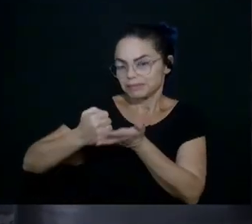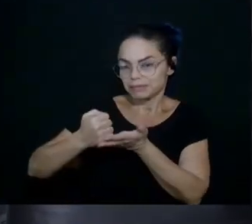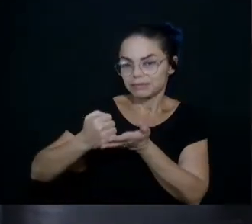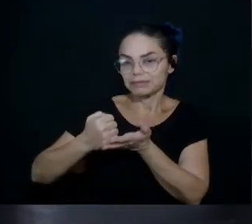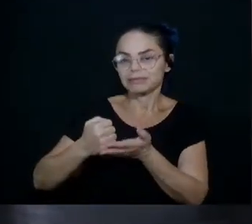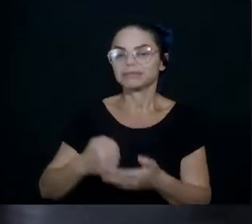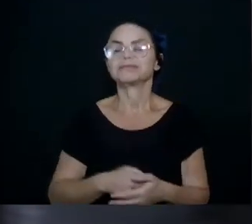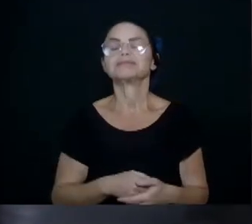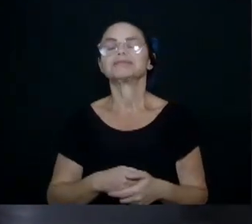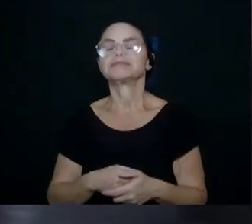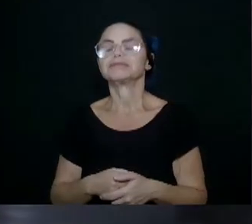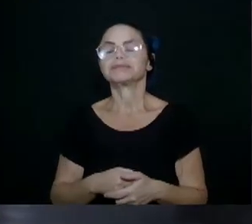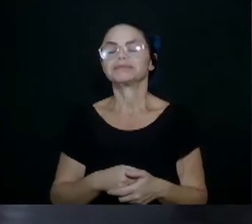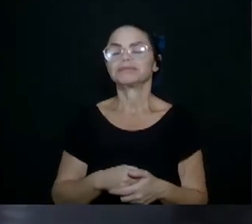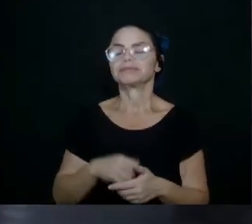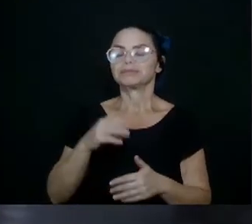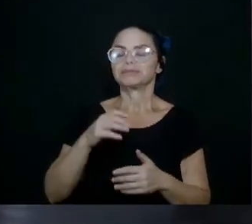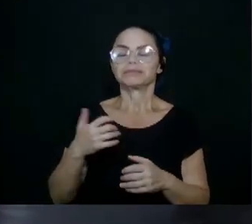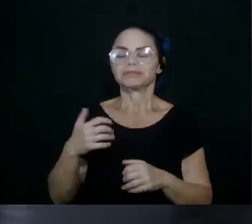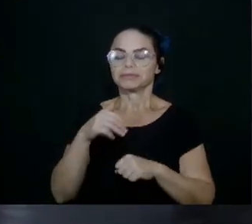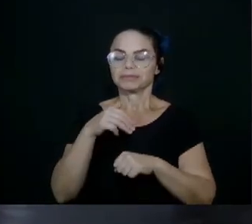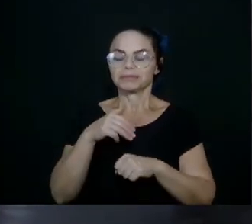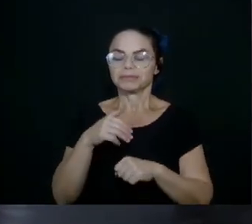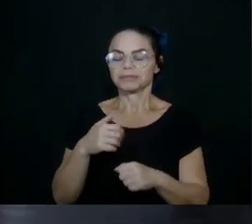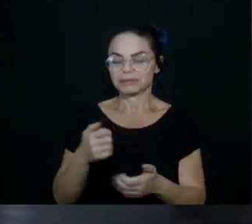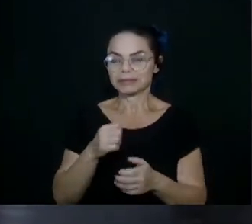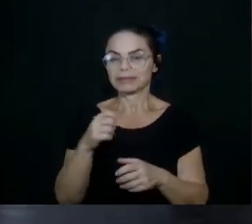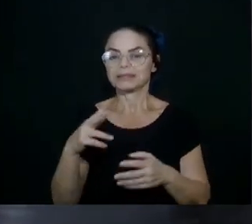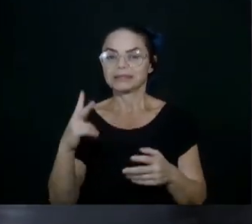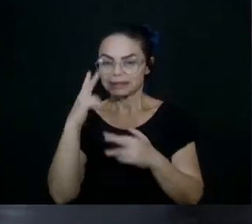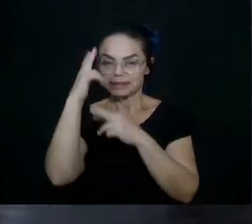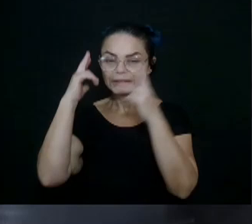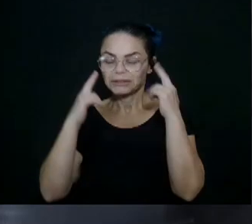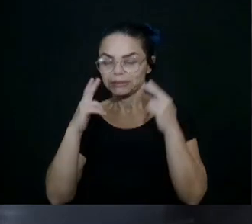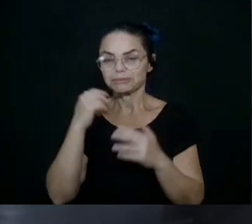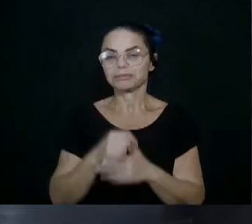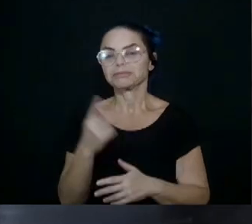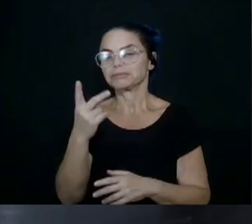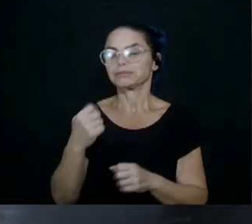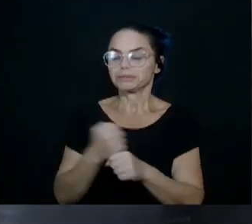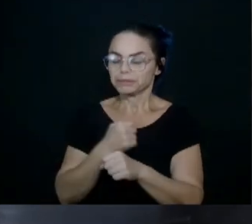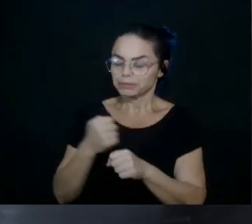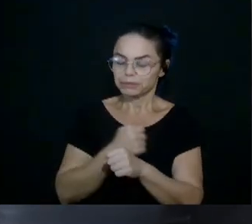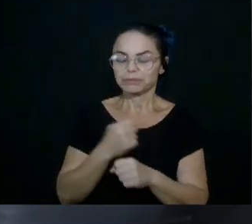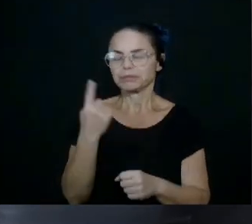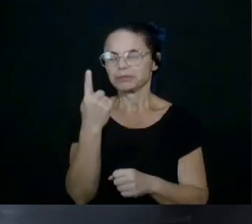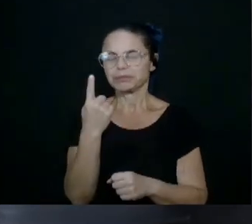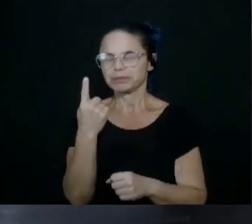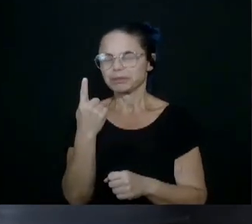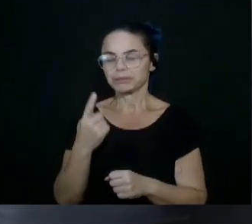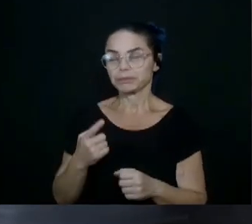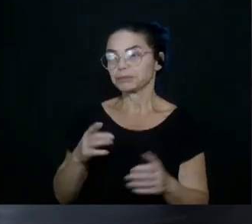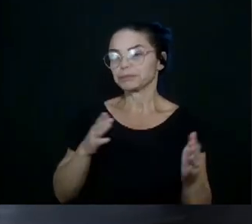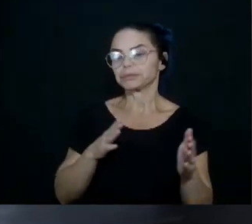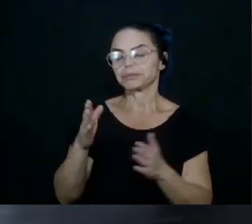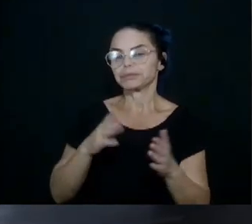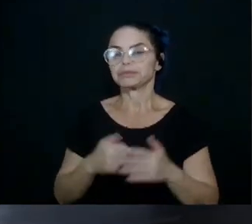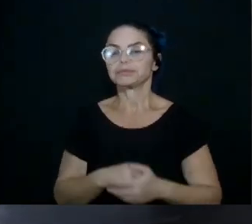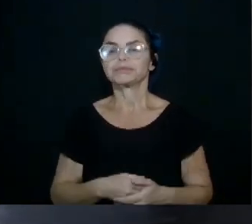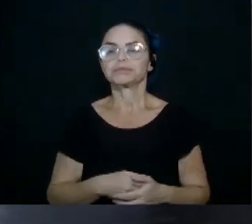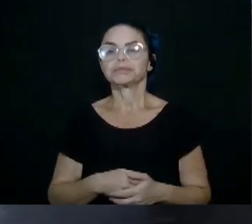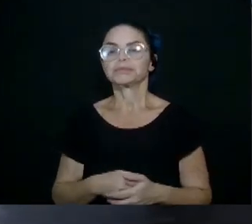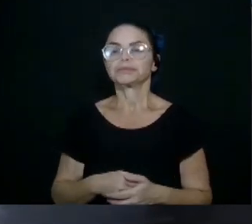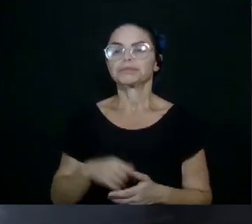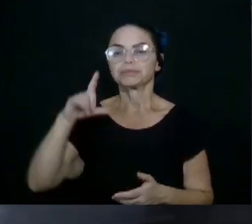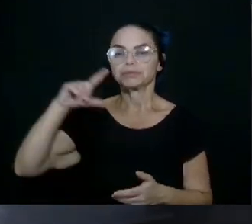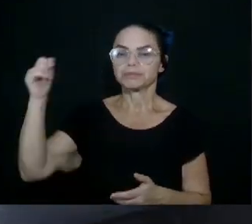barbeiro que trabalhou comigo, aí a gente ficou em 2 durante 1 ano. E depois ele saiu, depois que ele saiu